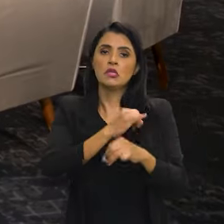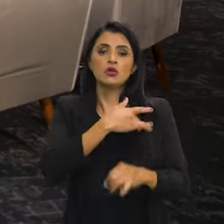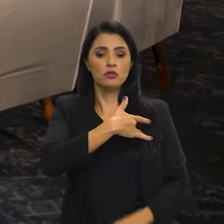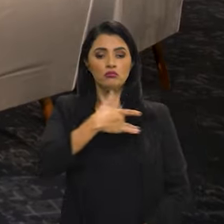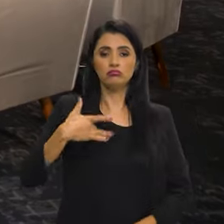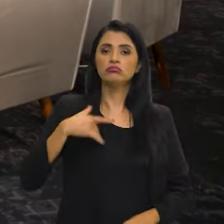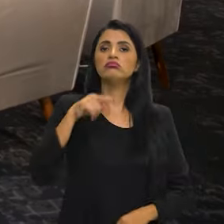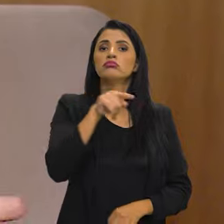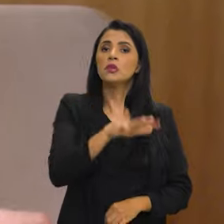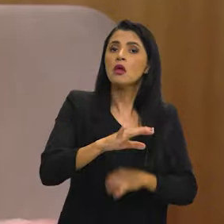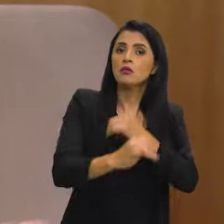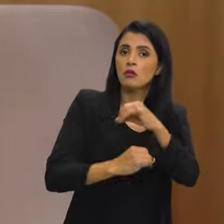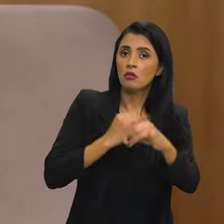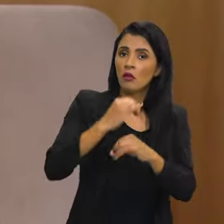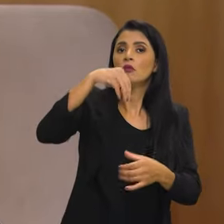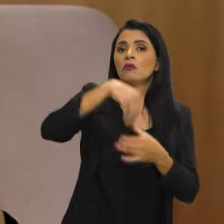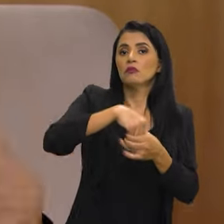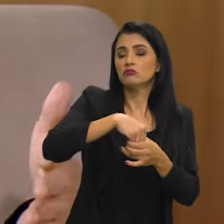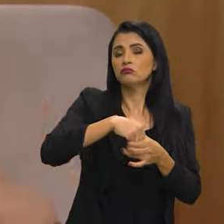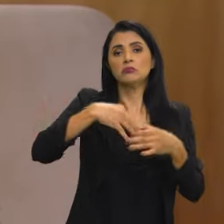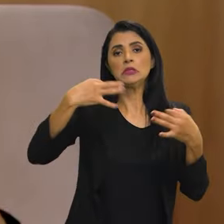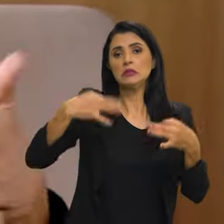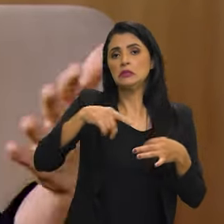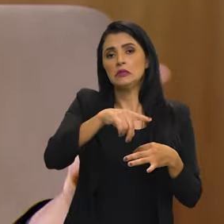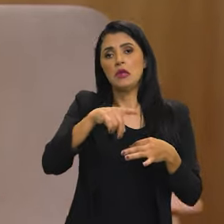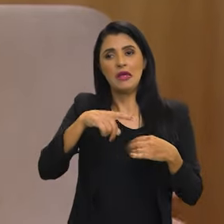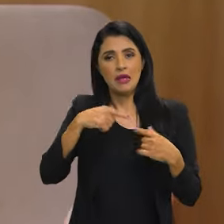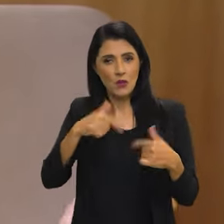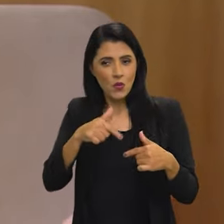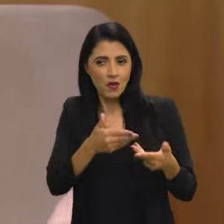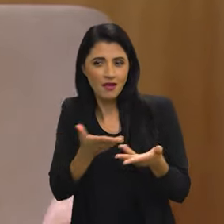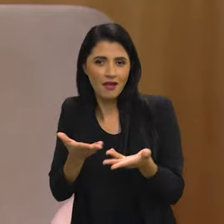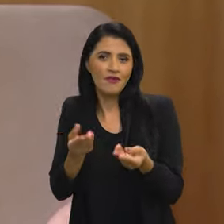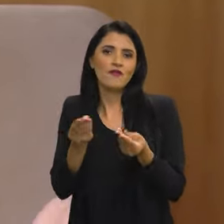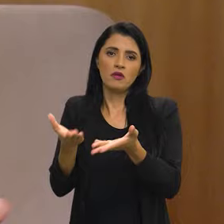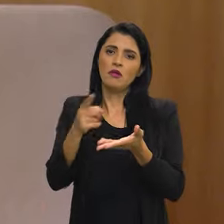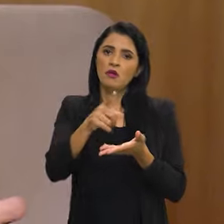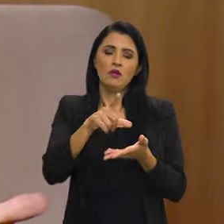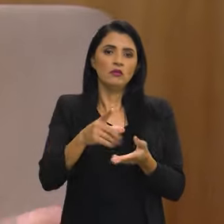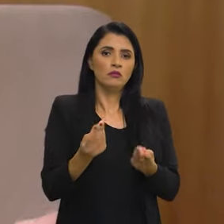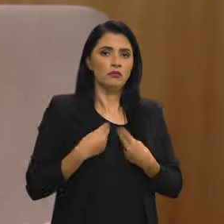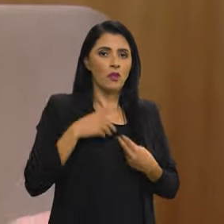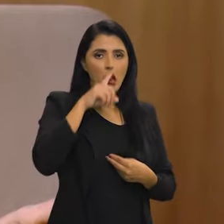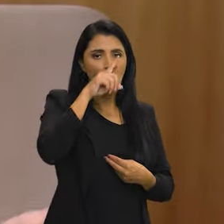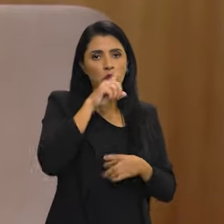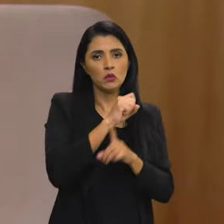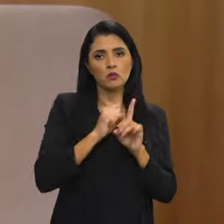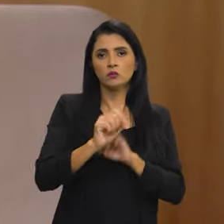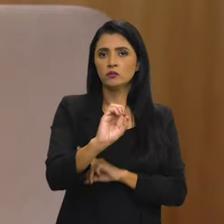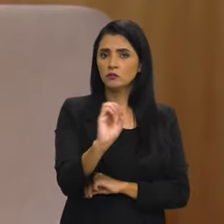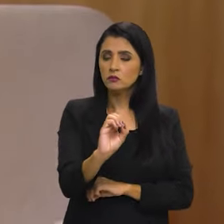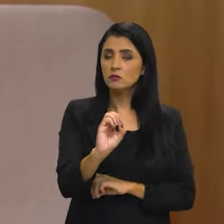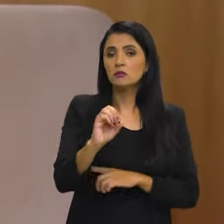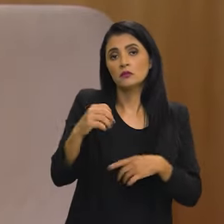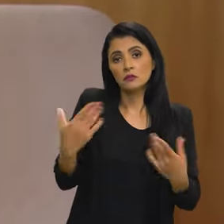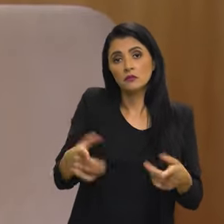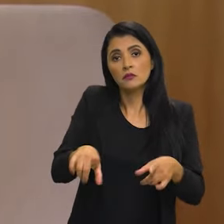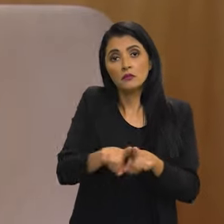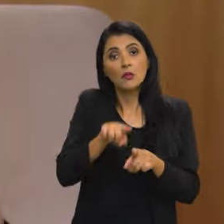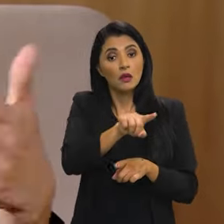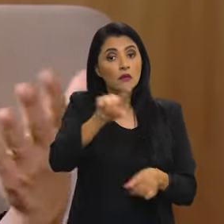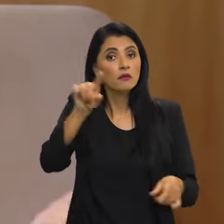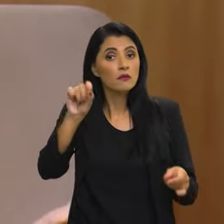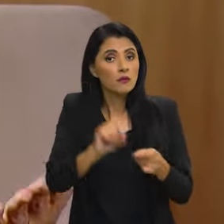seja saudável, para que esse ambiente, dentro dos serviços digitais que ela ofereça, não traga riscos para a sociedade. E,